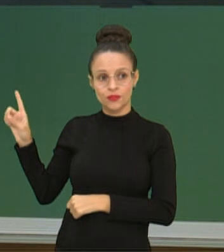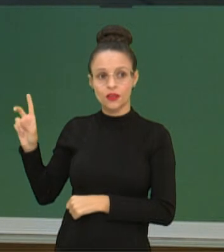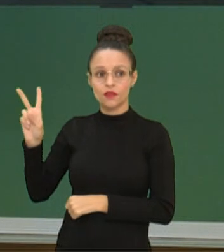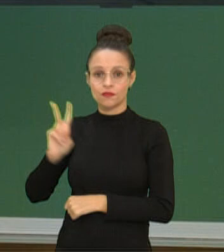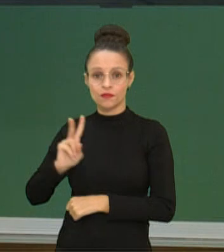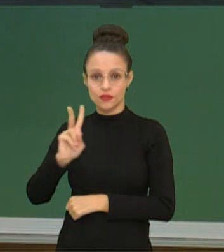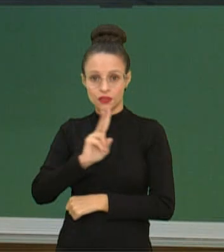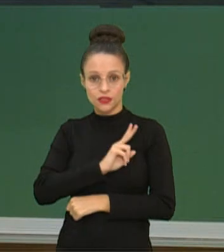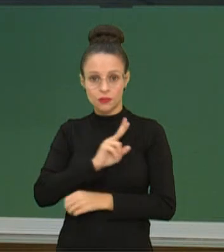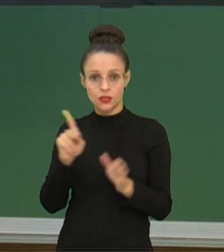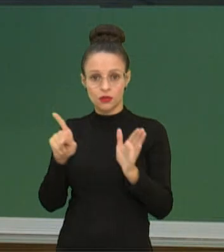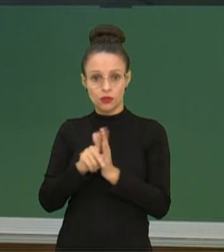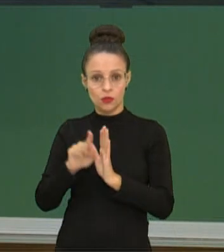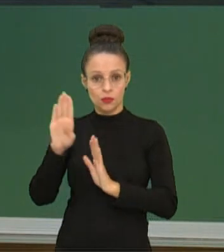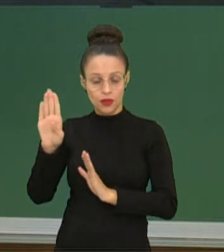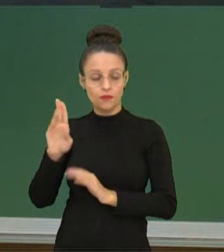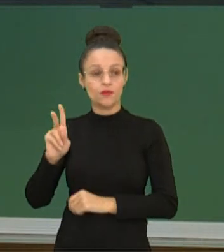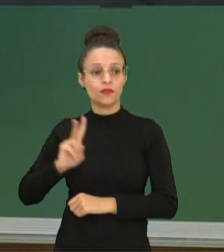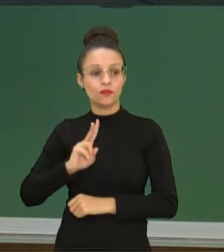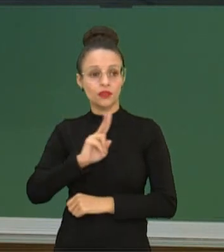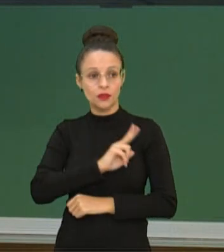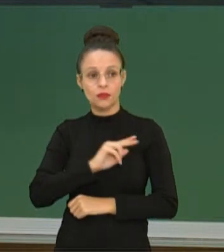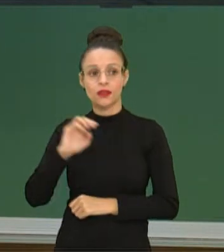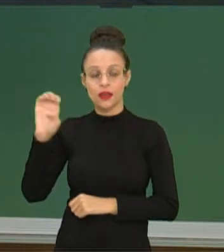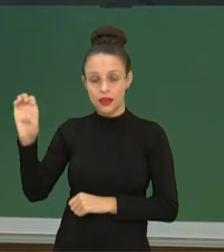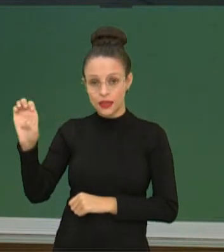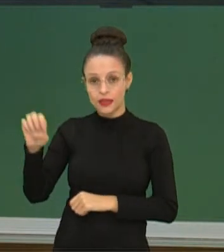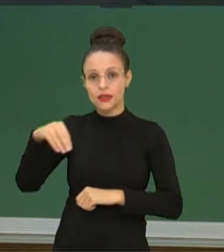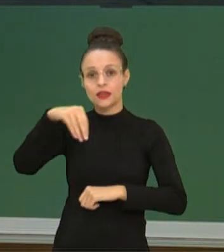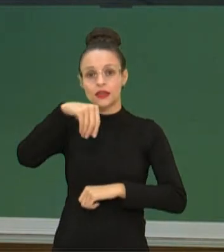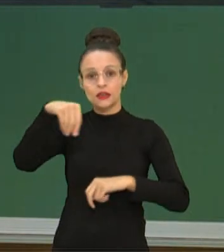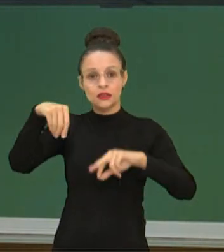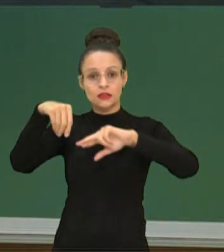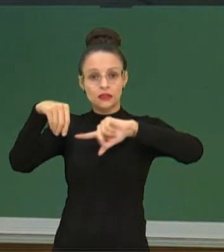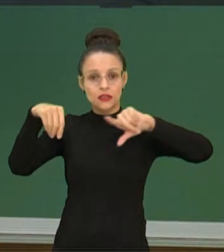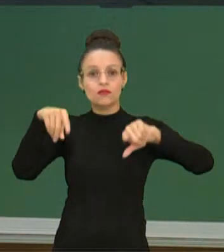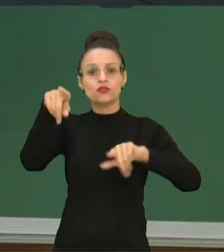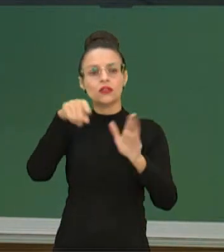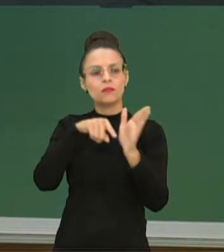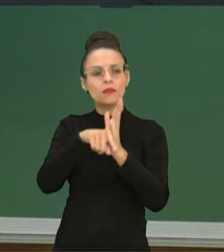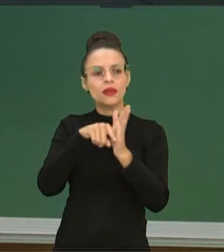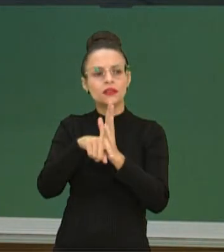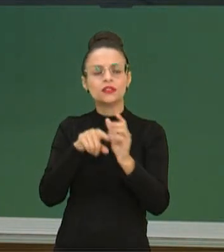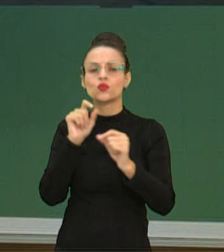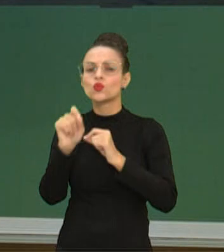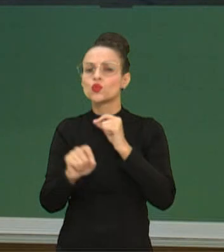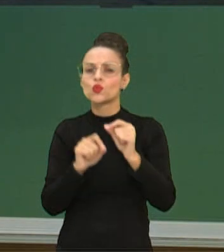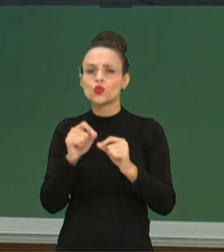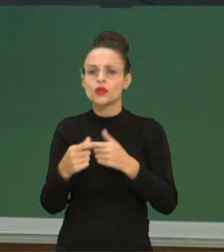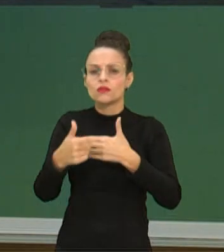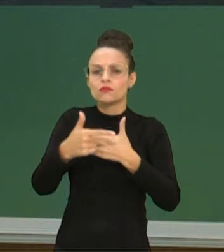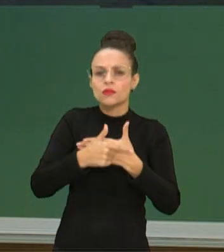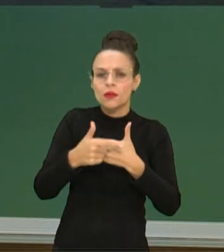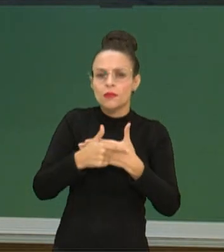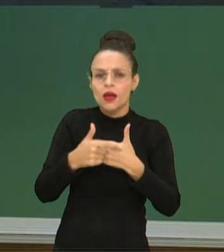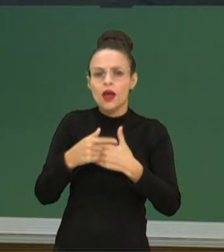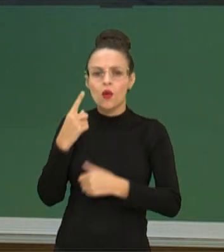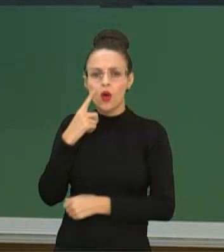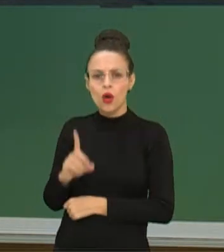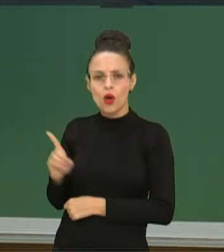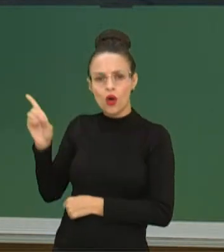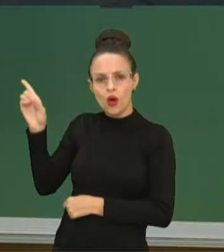B, vitaminas E. Sobre os sais minerais, pesquisa aí quais são as funções dos sais de ferro,